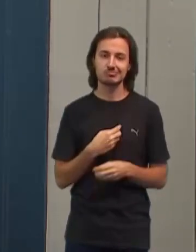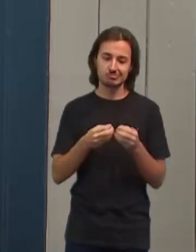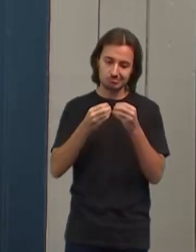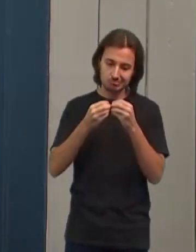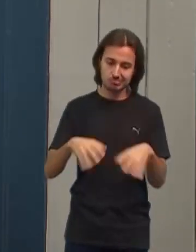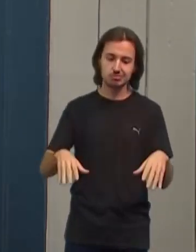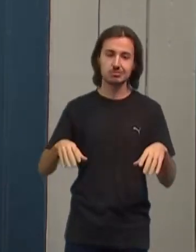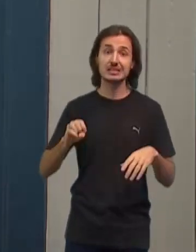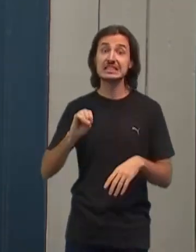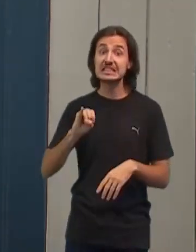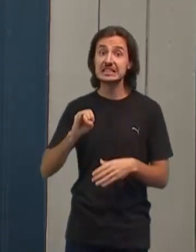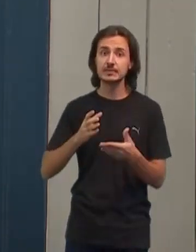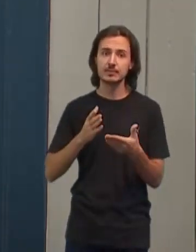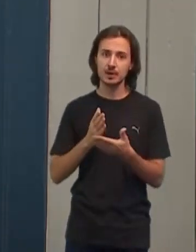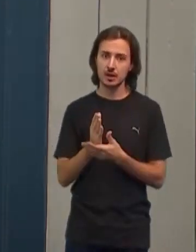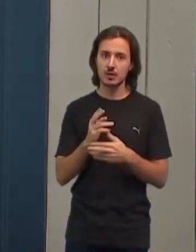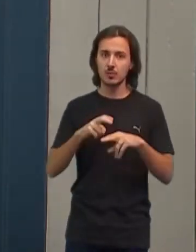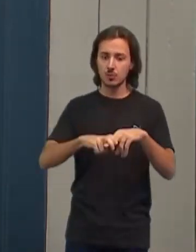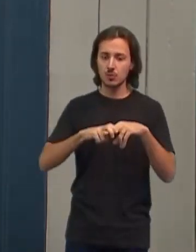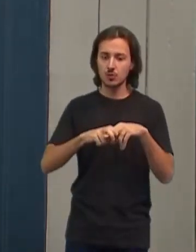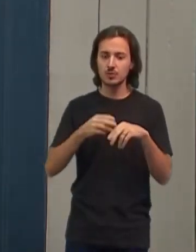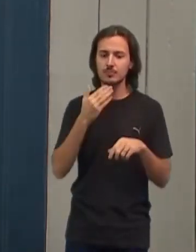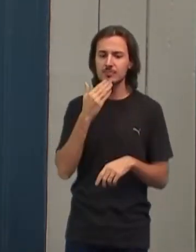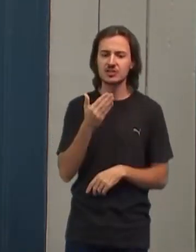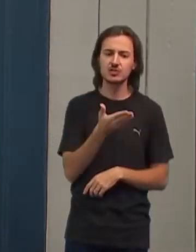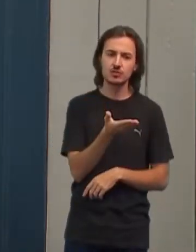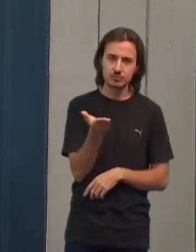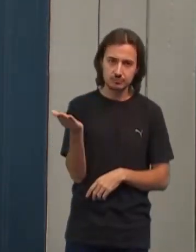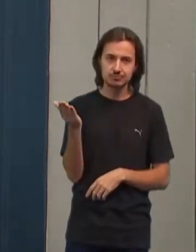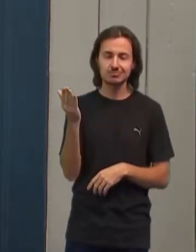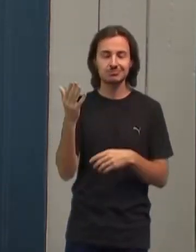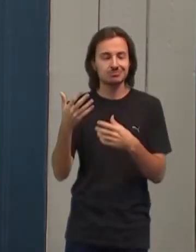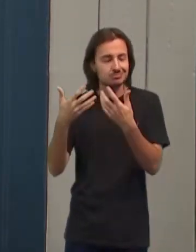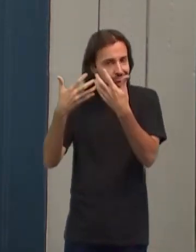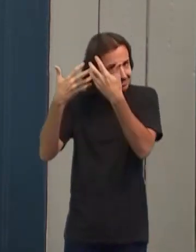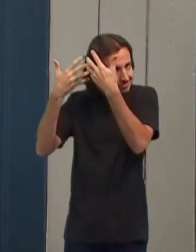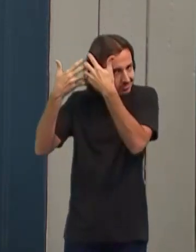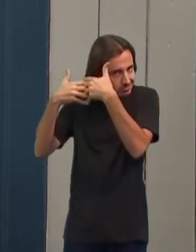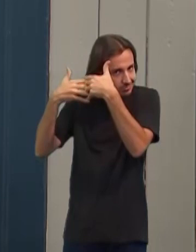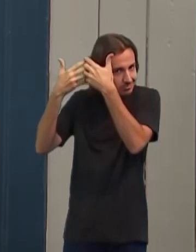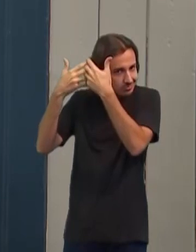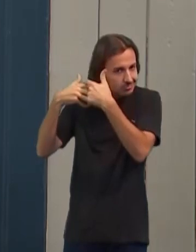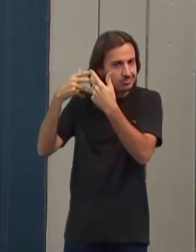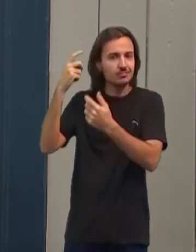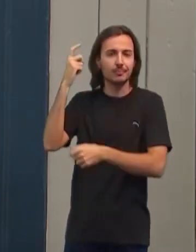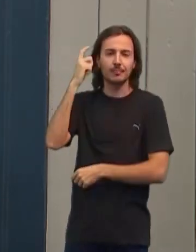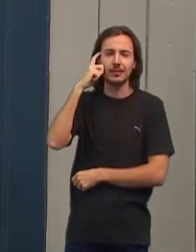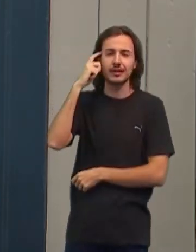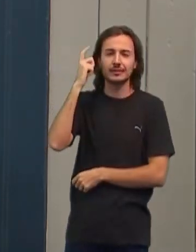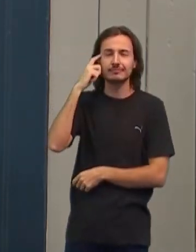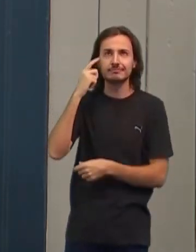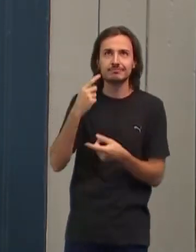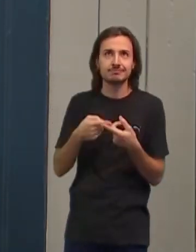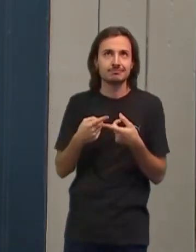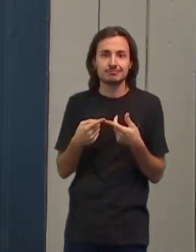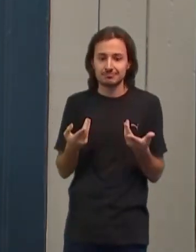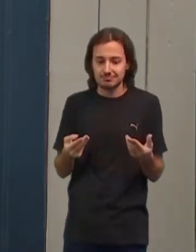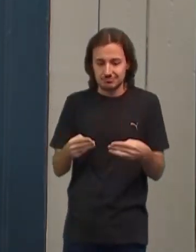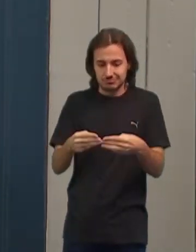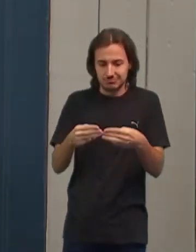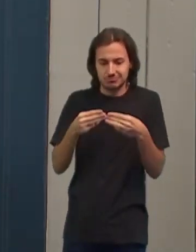aqui aos vereadores para fazer uma reflexão, porque essa moção de